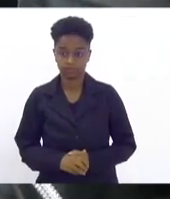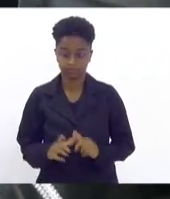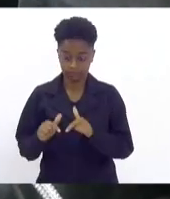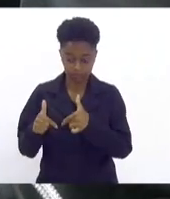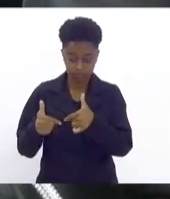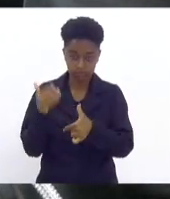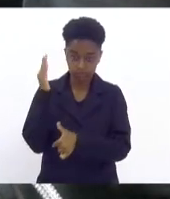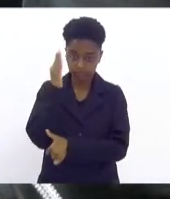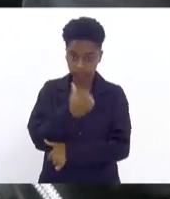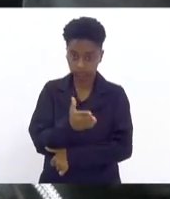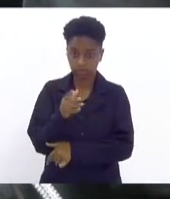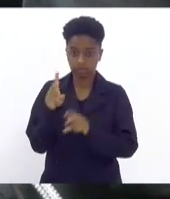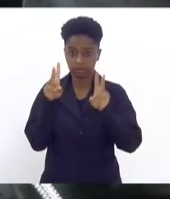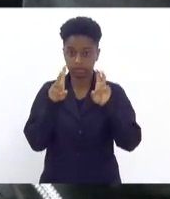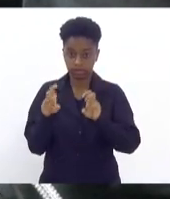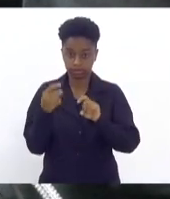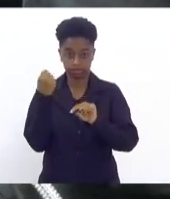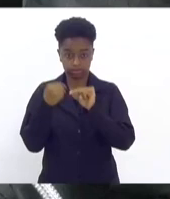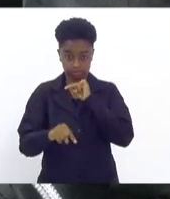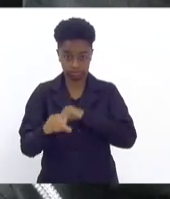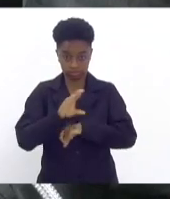direta de inconstitucionalidade